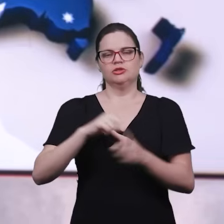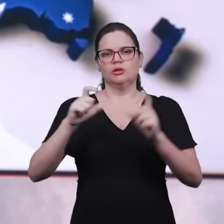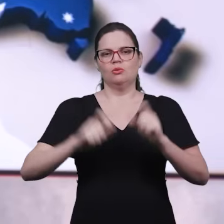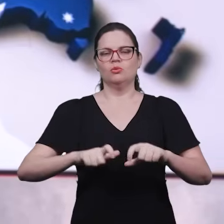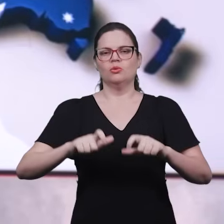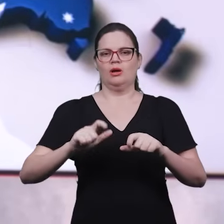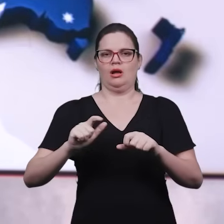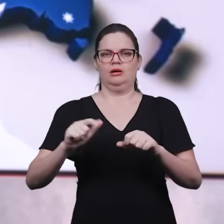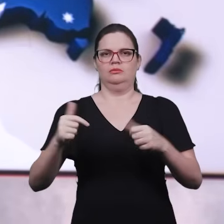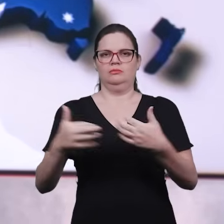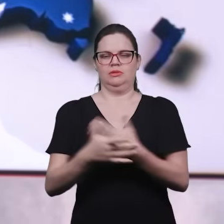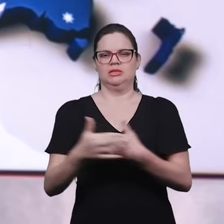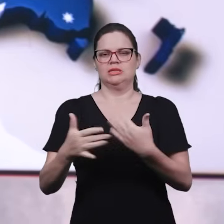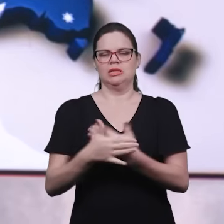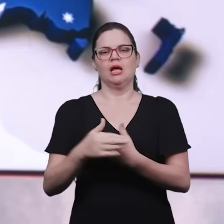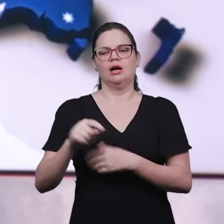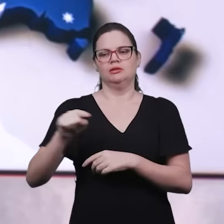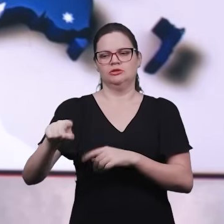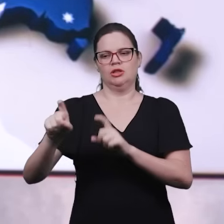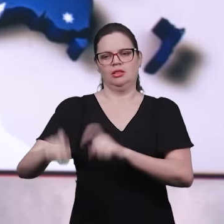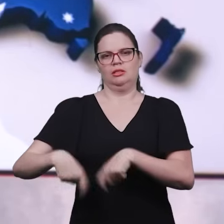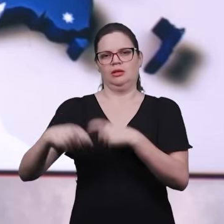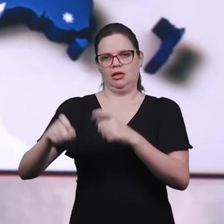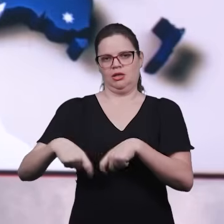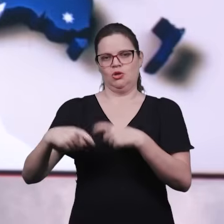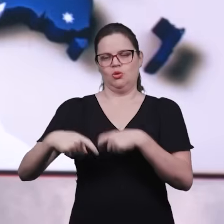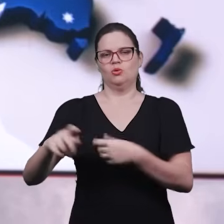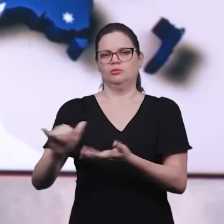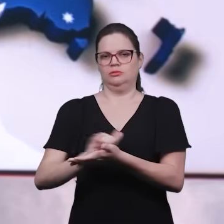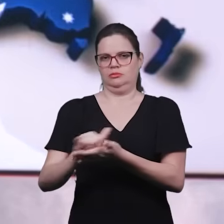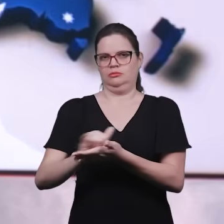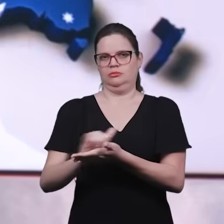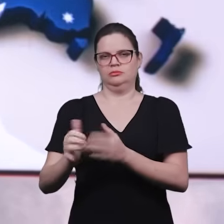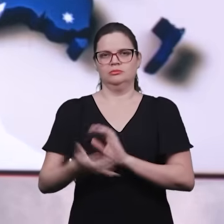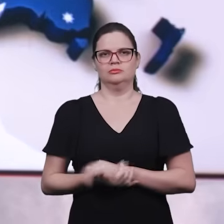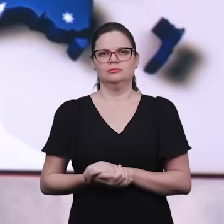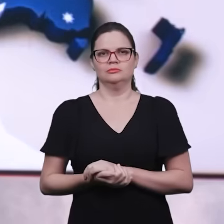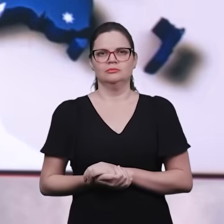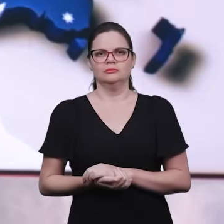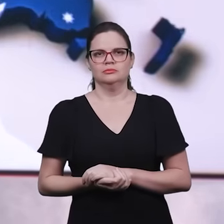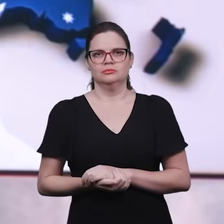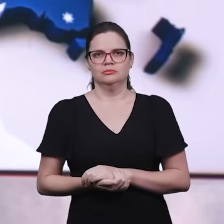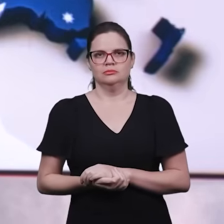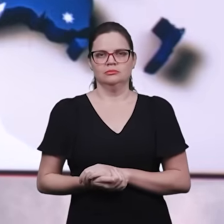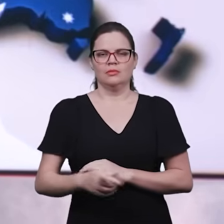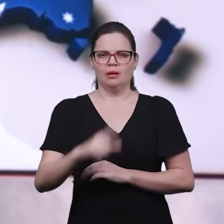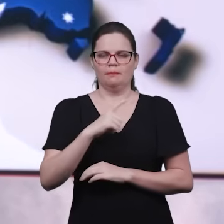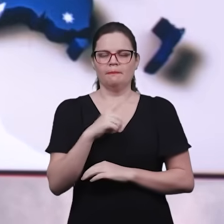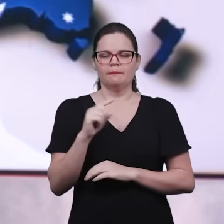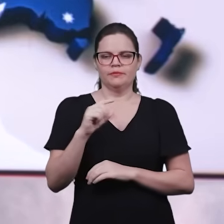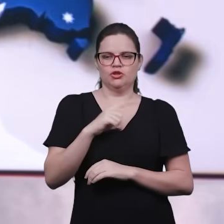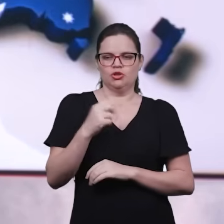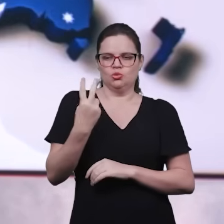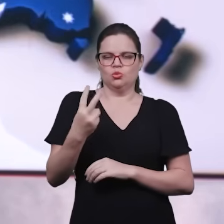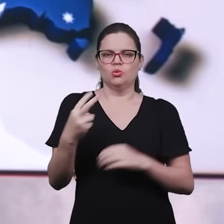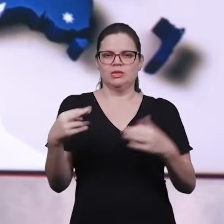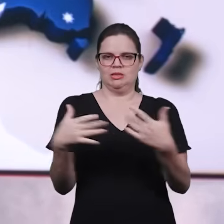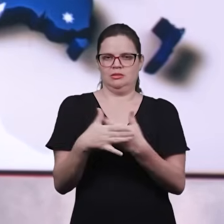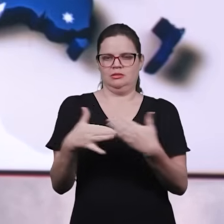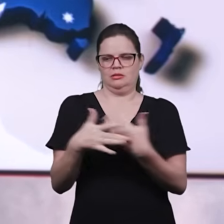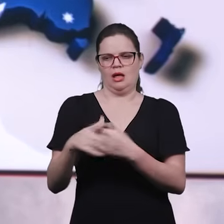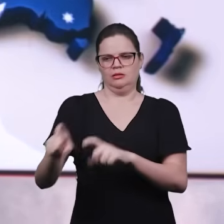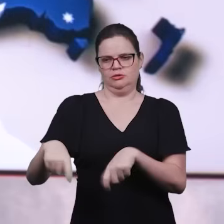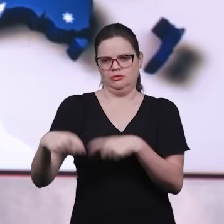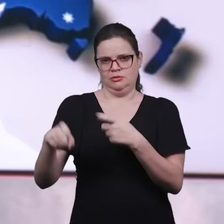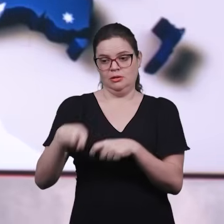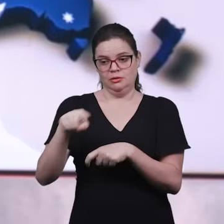chamada de Chatham, tá? Uma cidadezinha no interior do estado de Nova York. Kinderhook, Chatham, são duas cidades